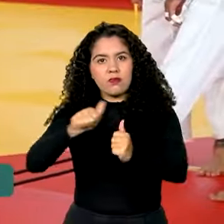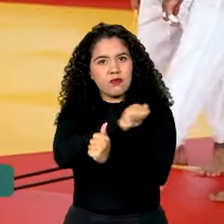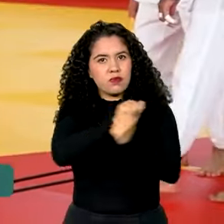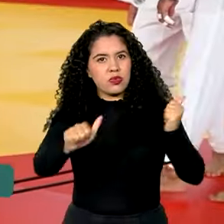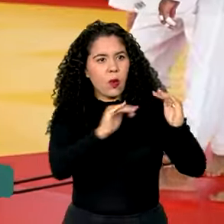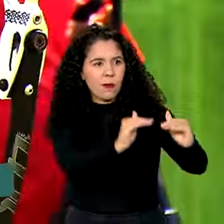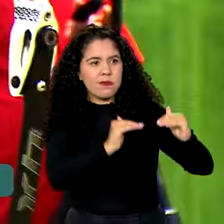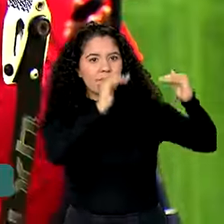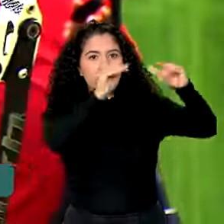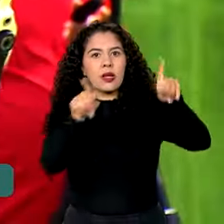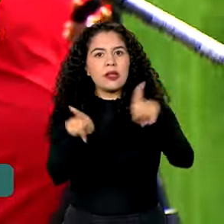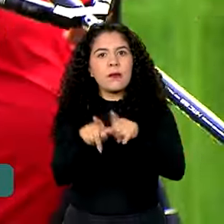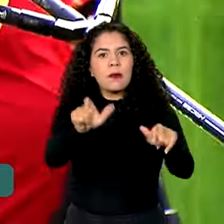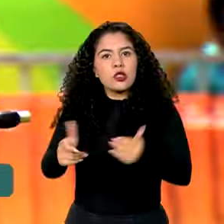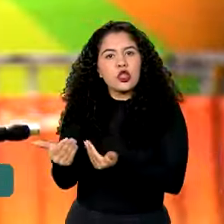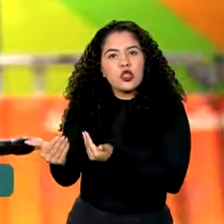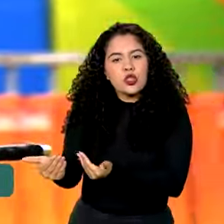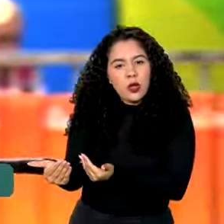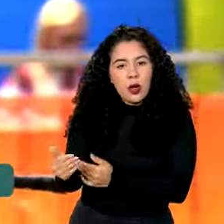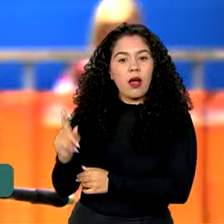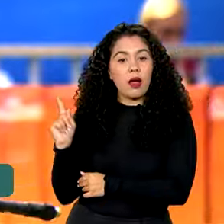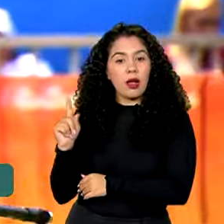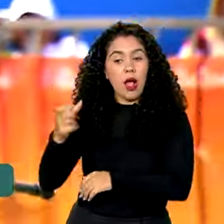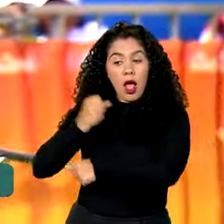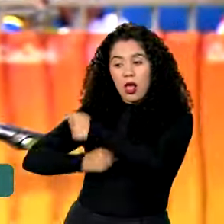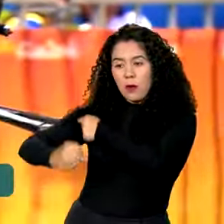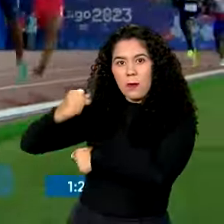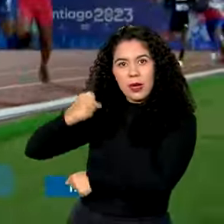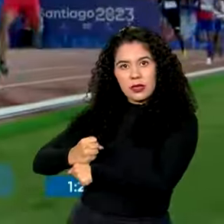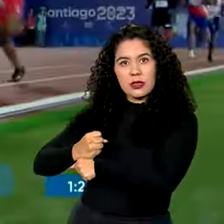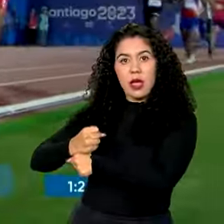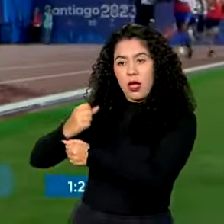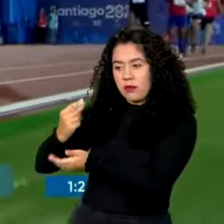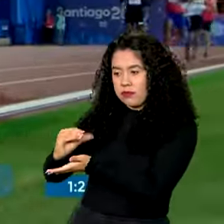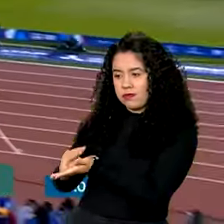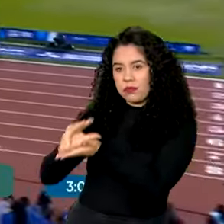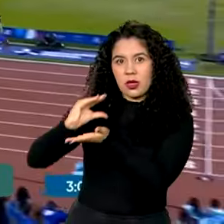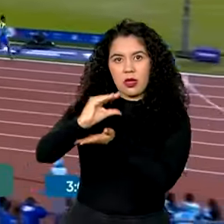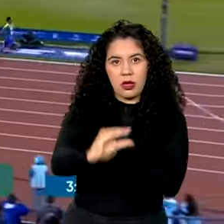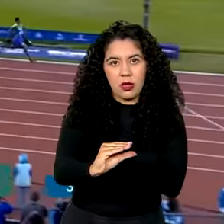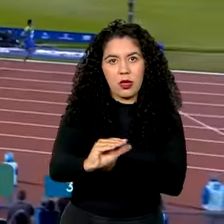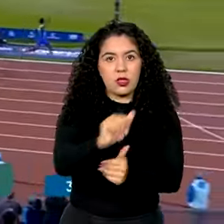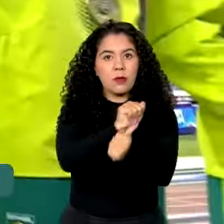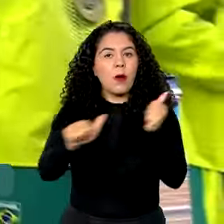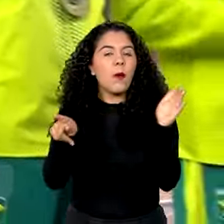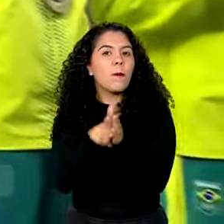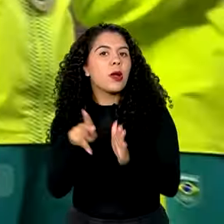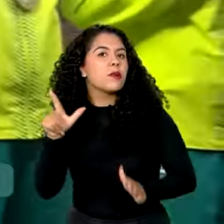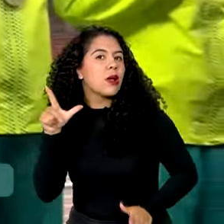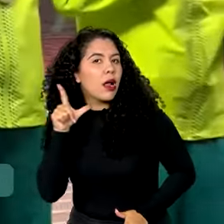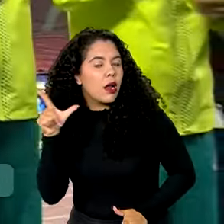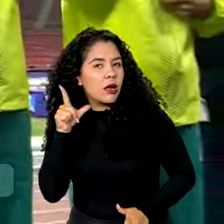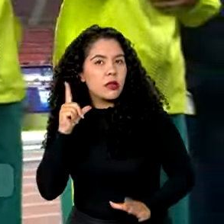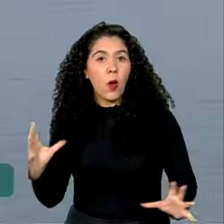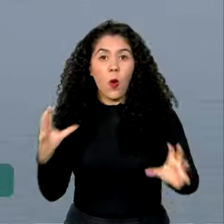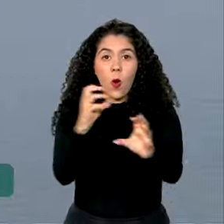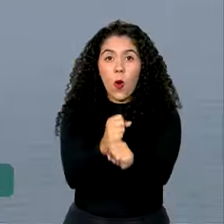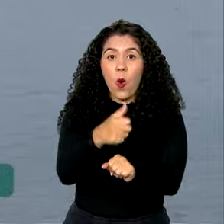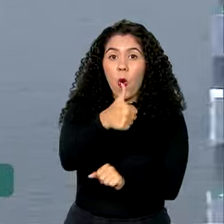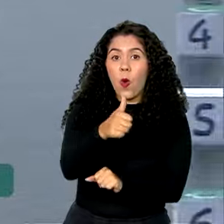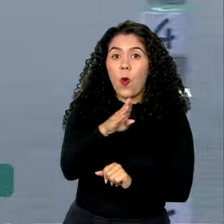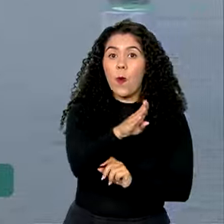jovens talentos. Apenas no ano passado, os repasses sociais para o esporte das loterias Caixa totalizaram mais de